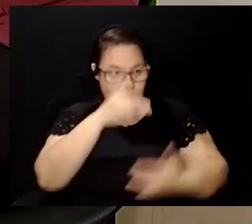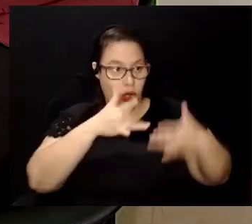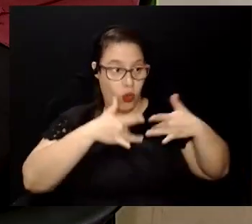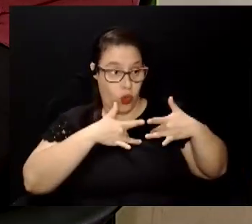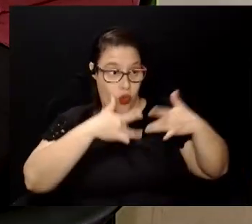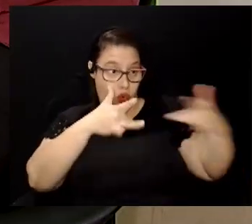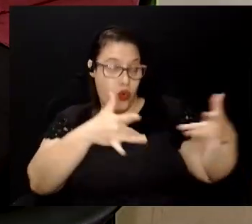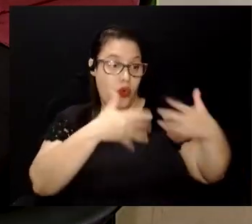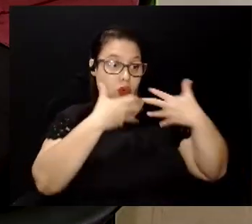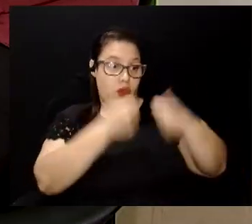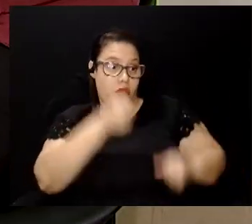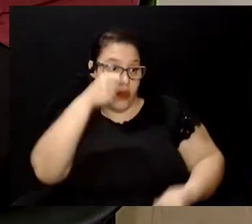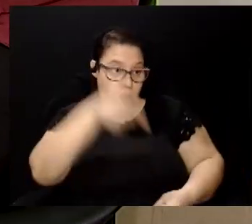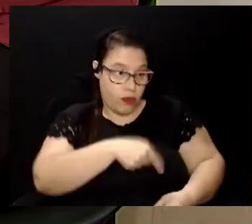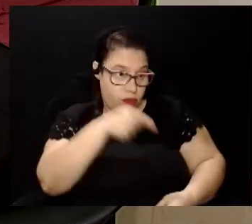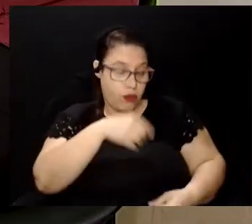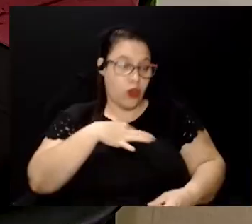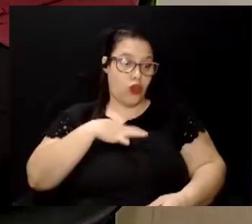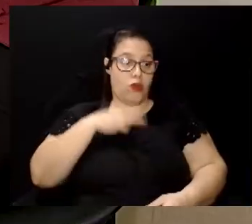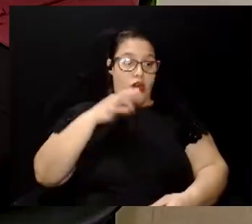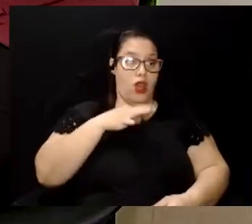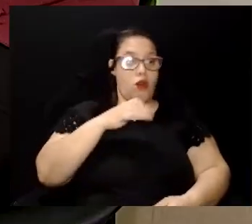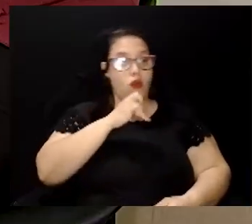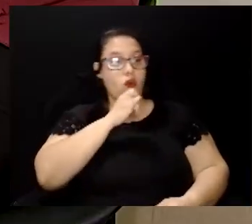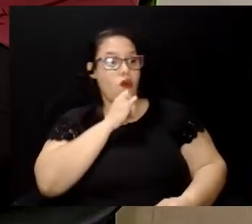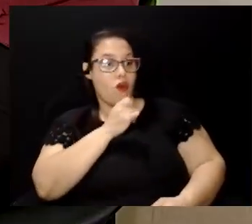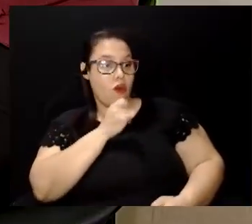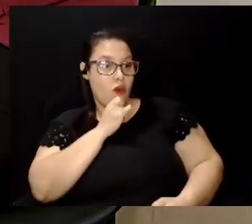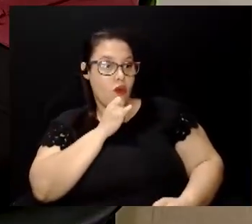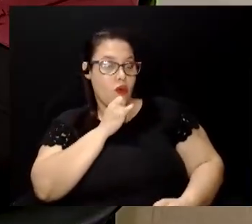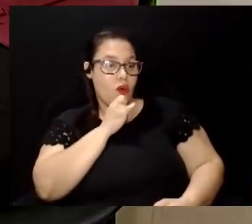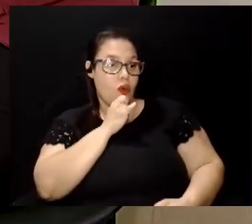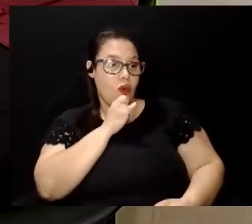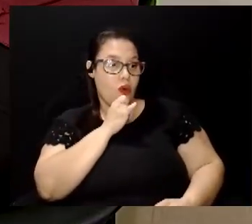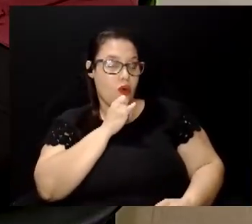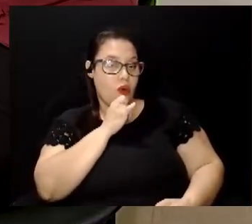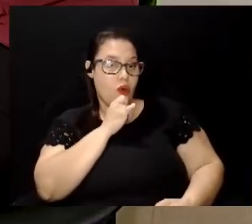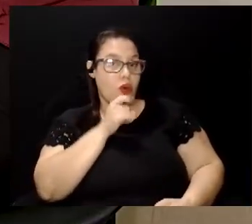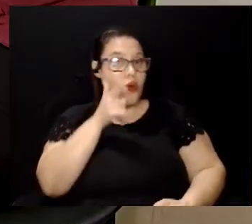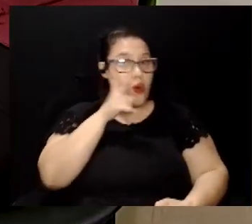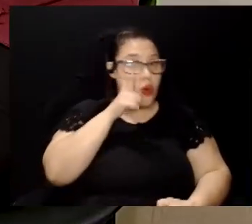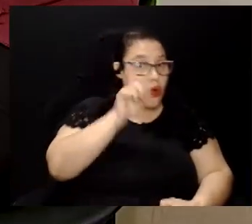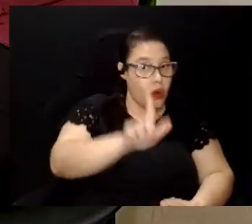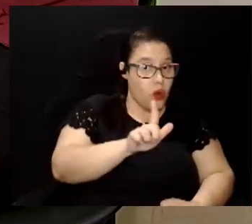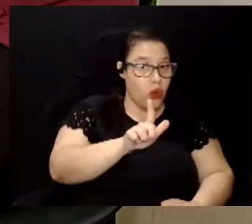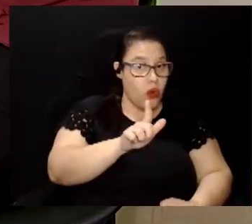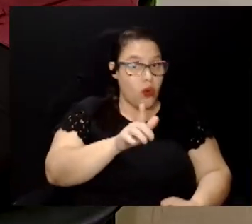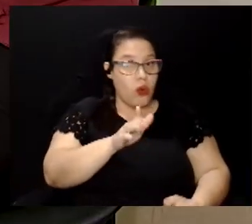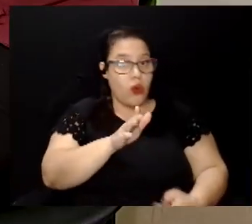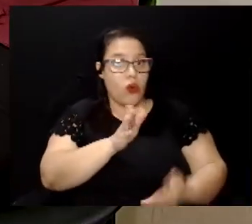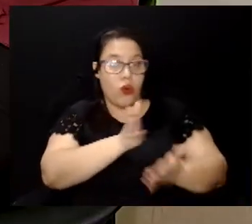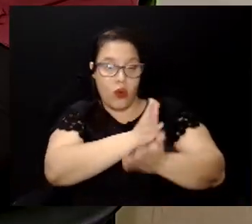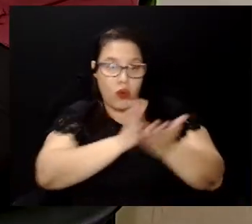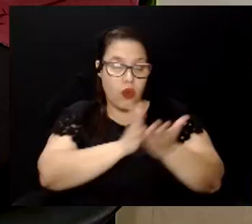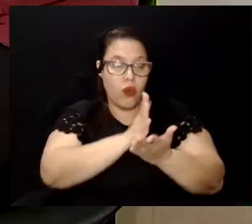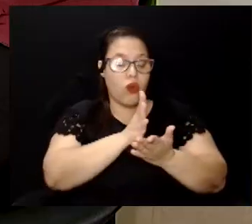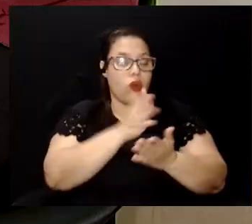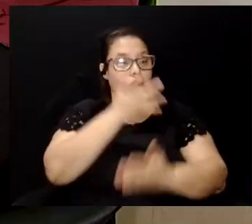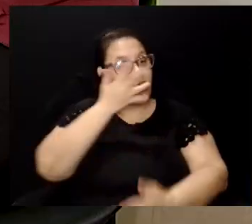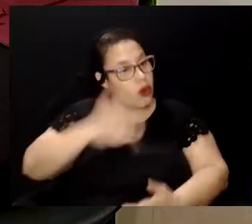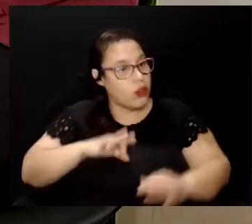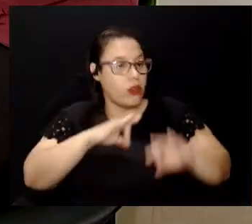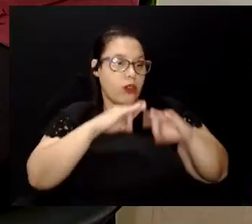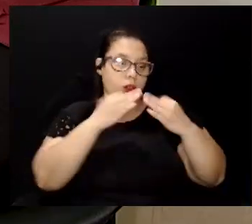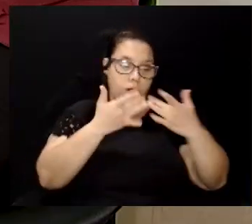uma roupa, né, que a gente consegue dividir com as crianças, com as famílias. São doações de